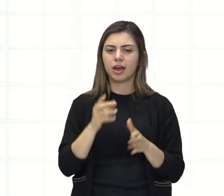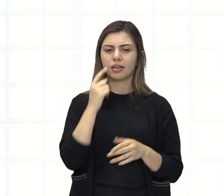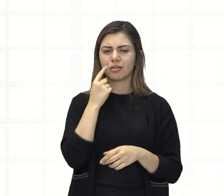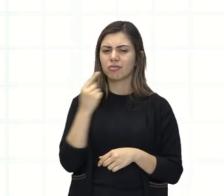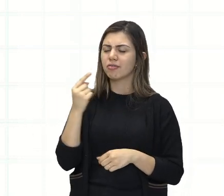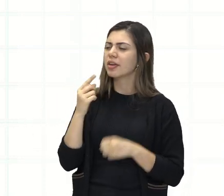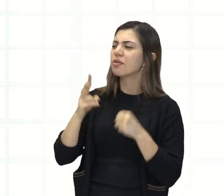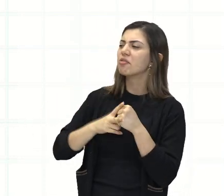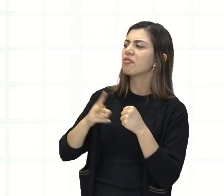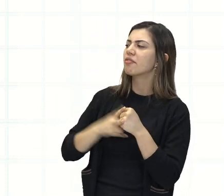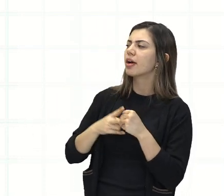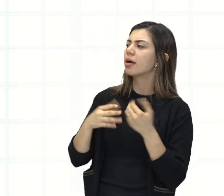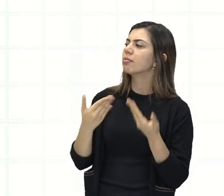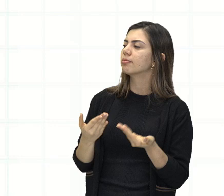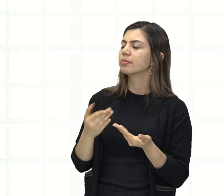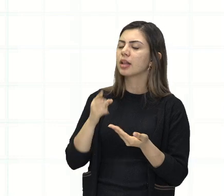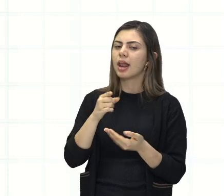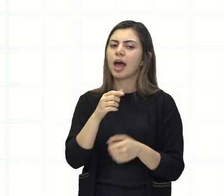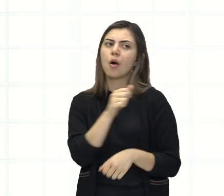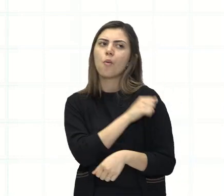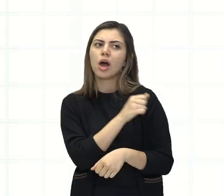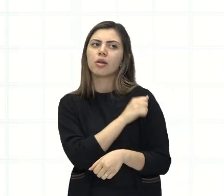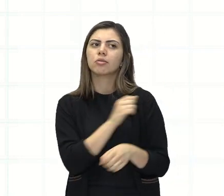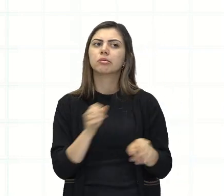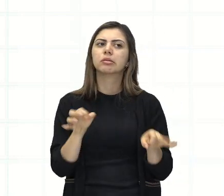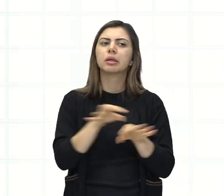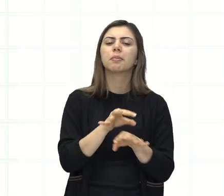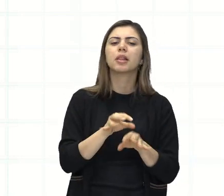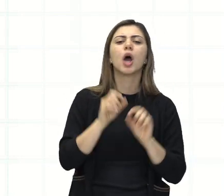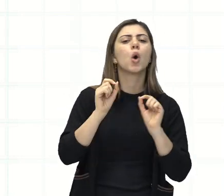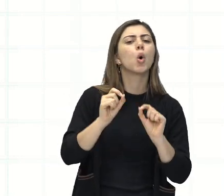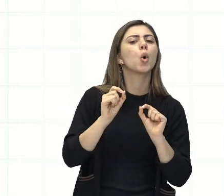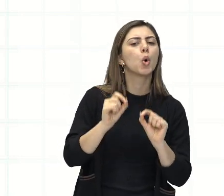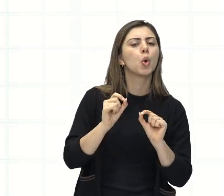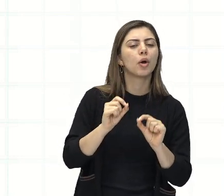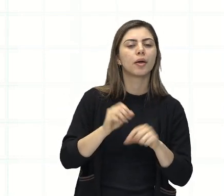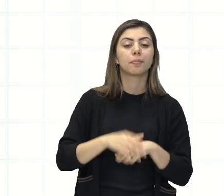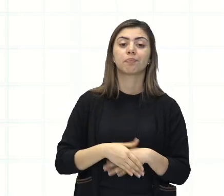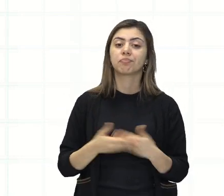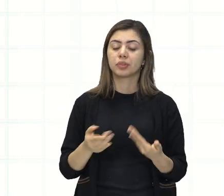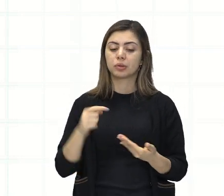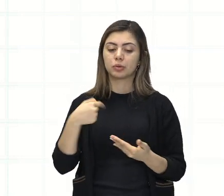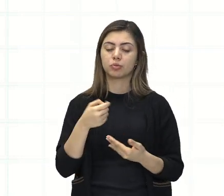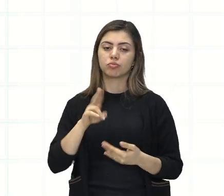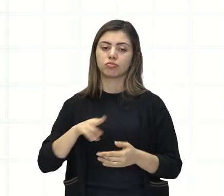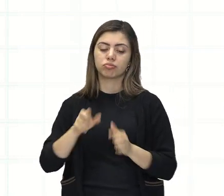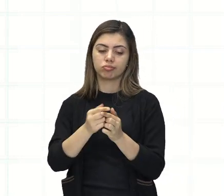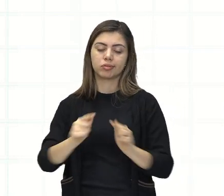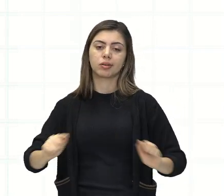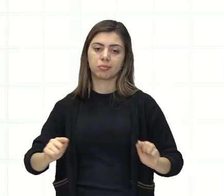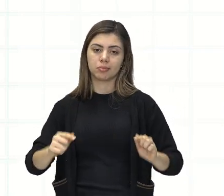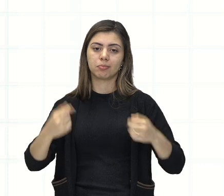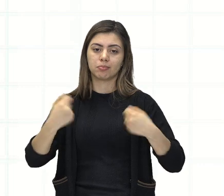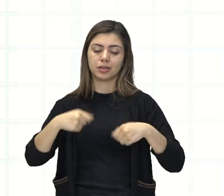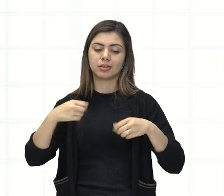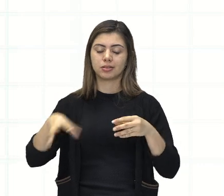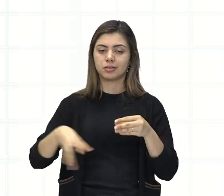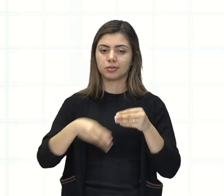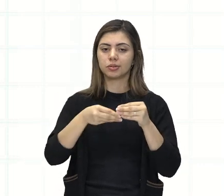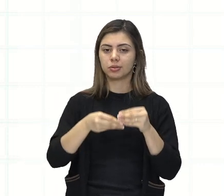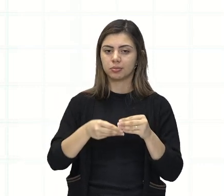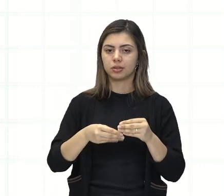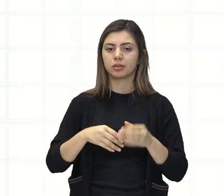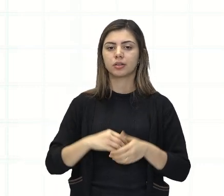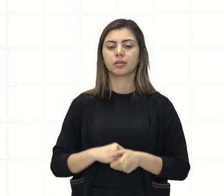alunos terminaram. Opa, terminaram o quê? Na nossa gramática interna, precisa de um complemento.